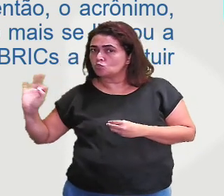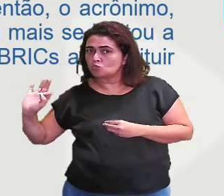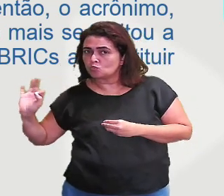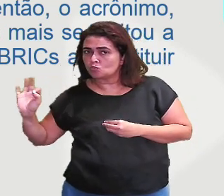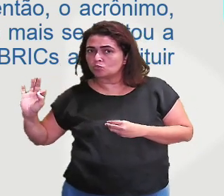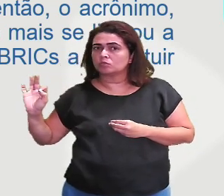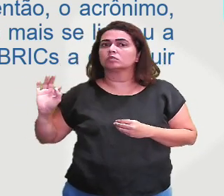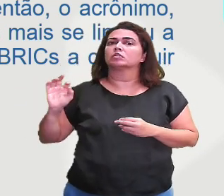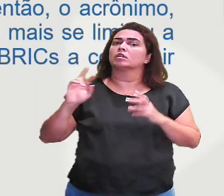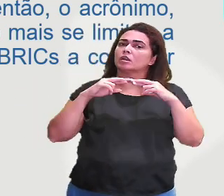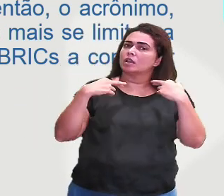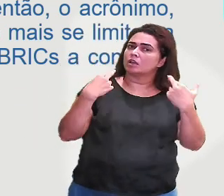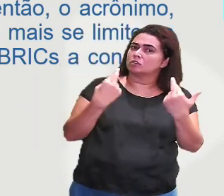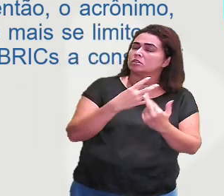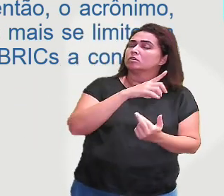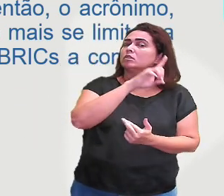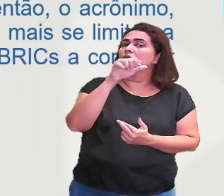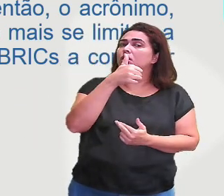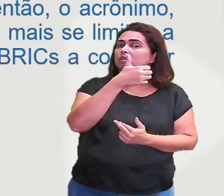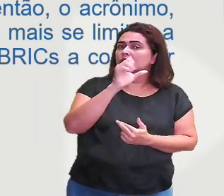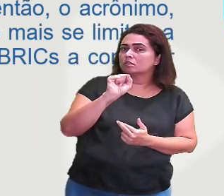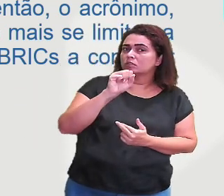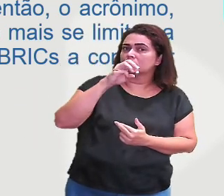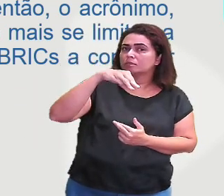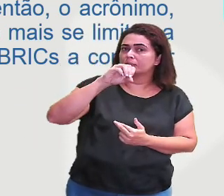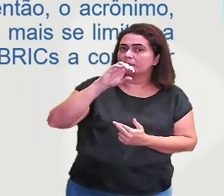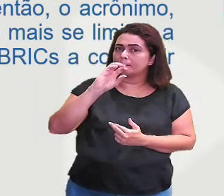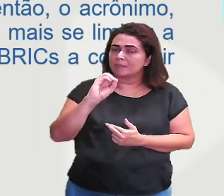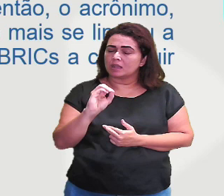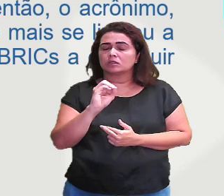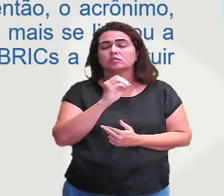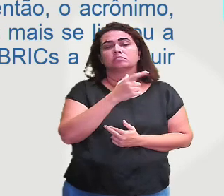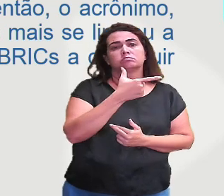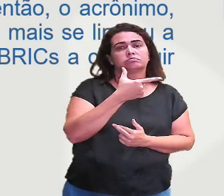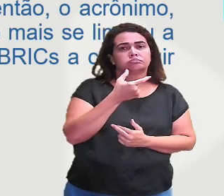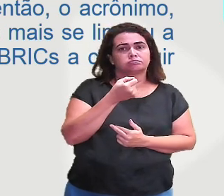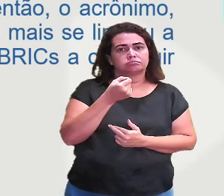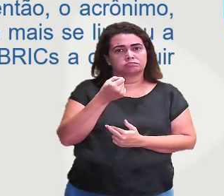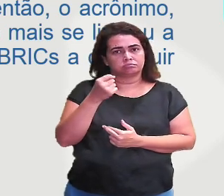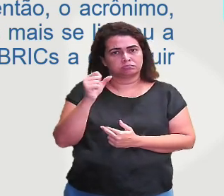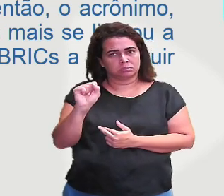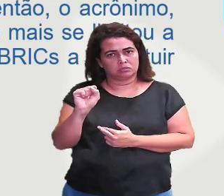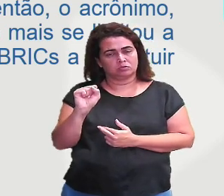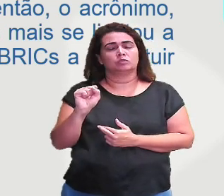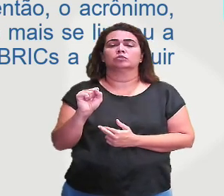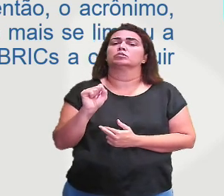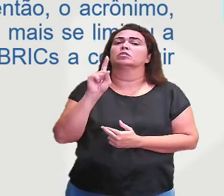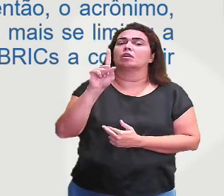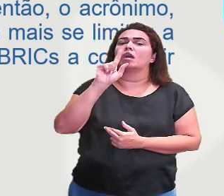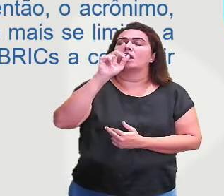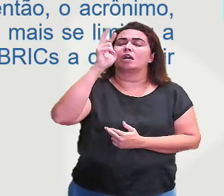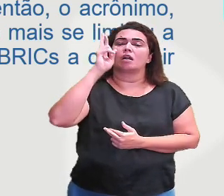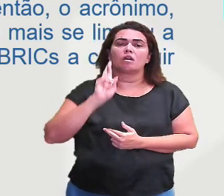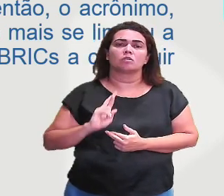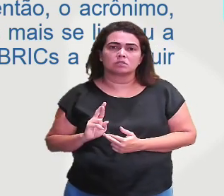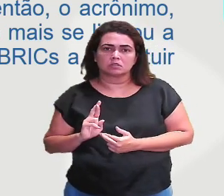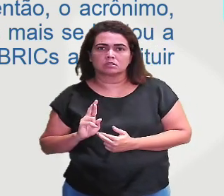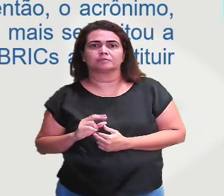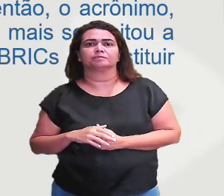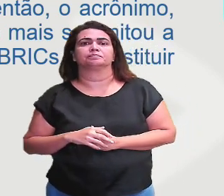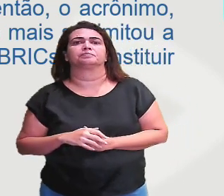do BRIC foi realizada em 18 de maio de 2008, em Ekaterimburgo, na Rússia, e desde então, o acrônimo